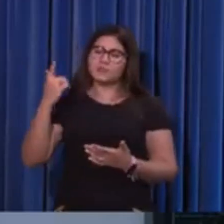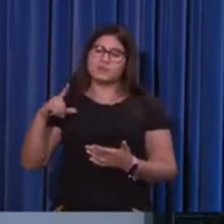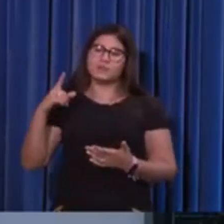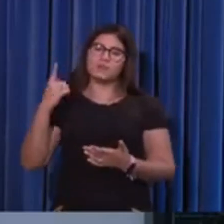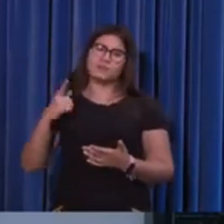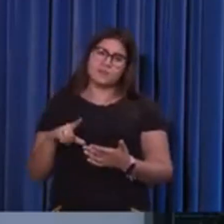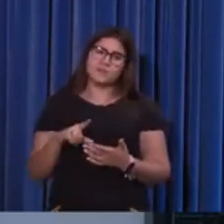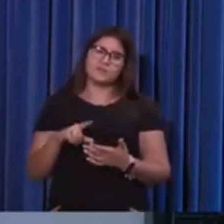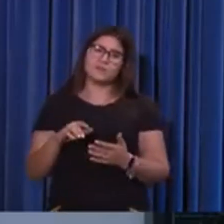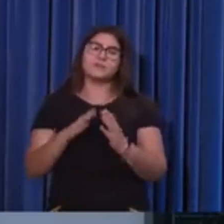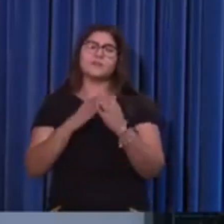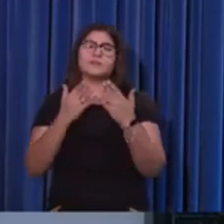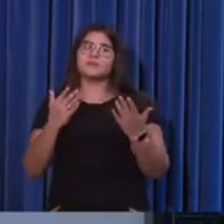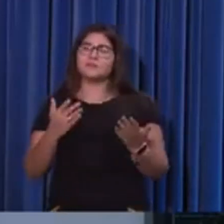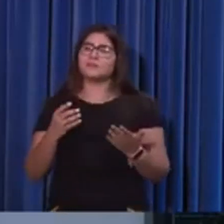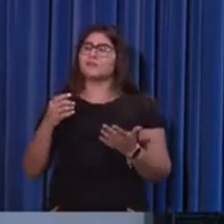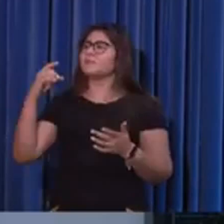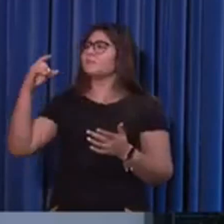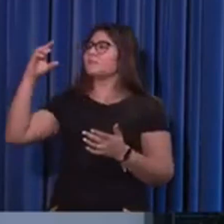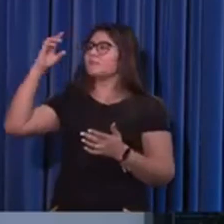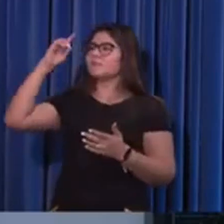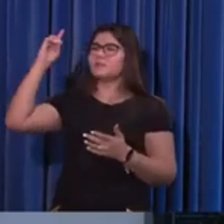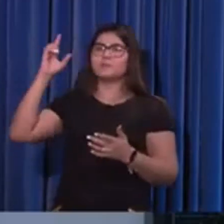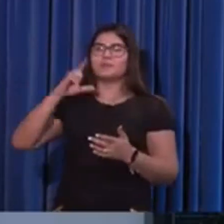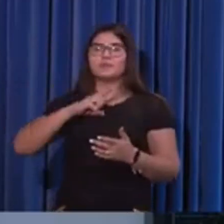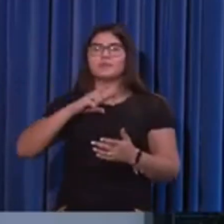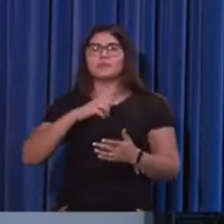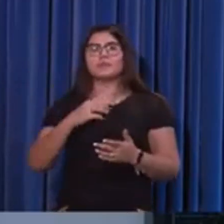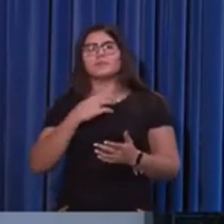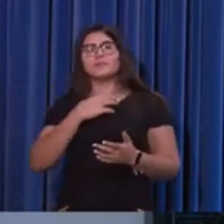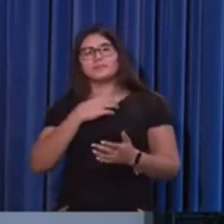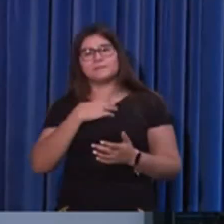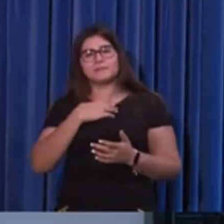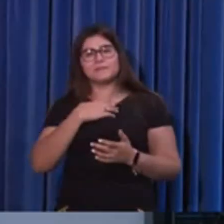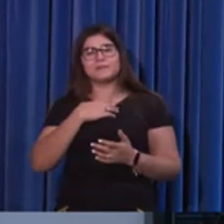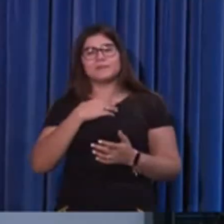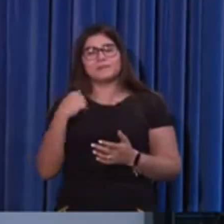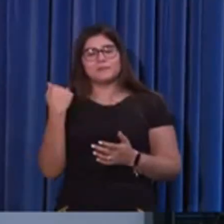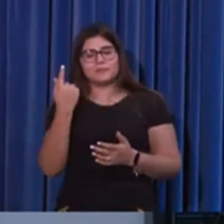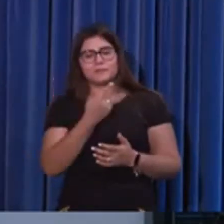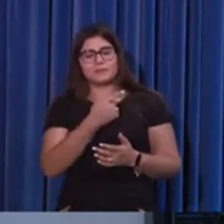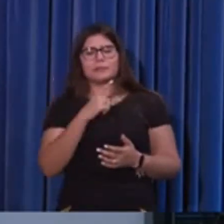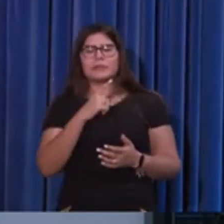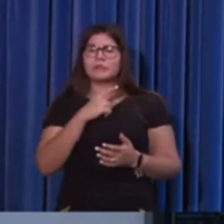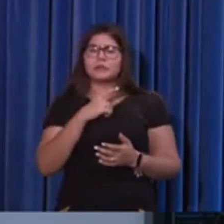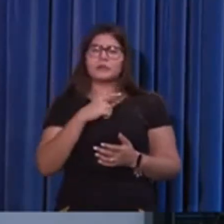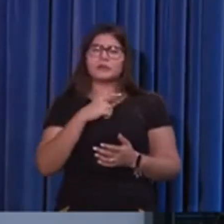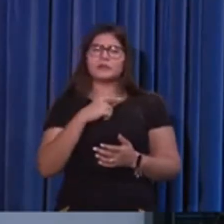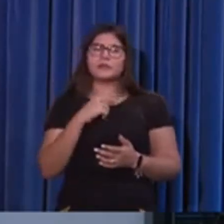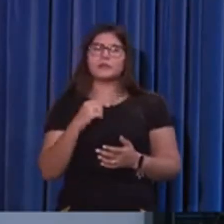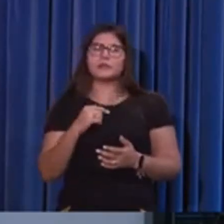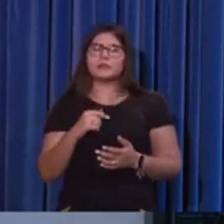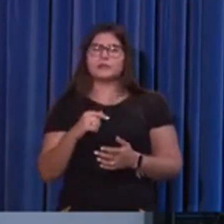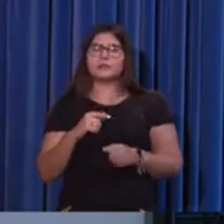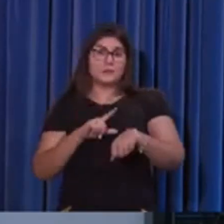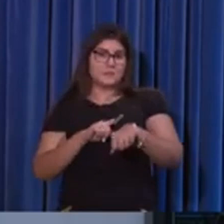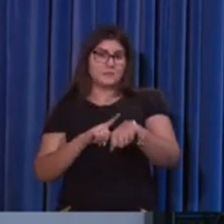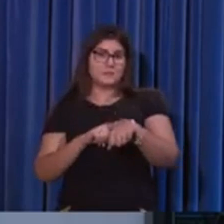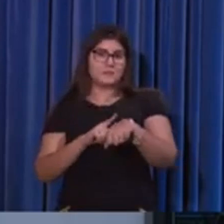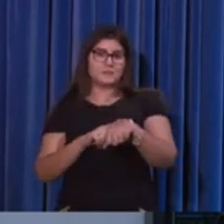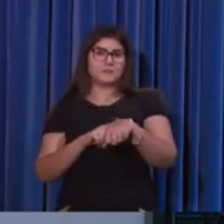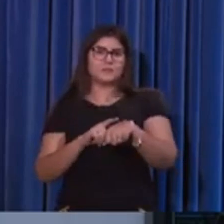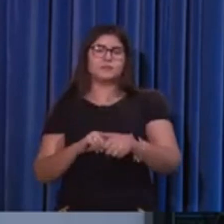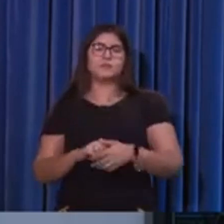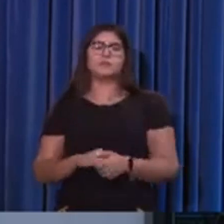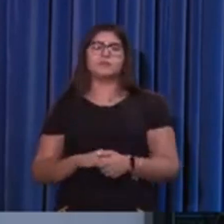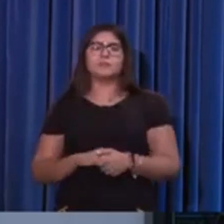abrir a palavra, isso seja significativo para nós. Eu tenho um relógio ali na minha frente, que está até um pouquinho